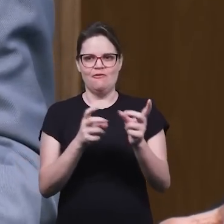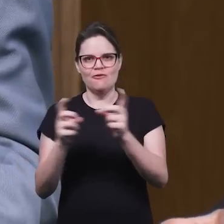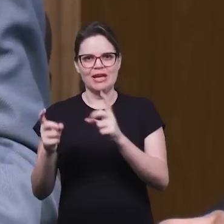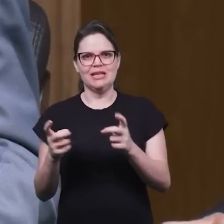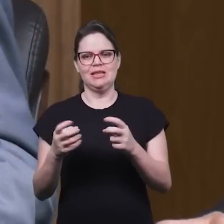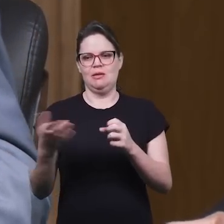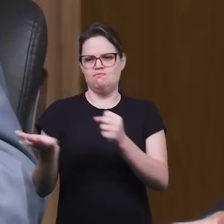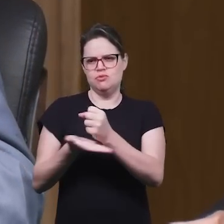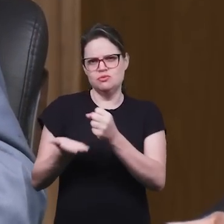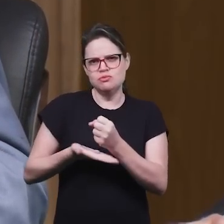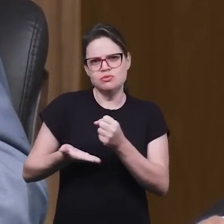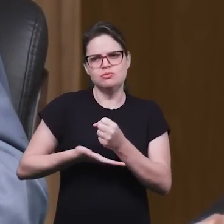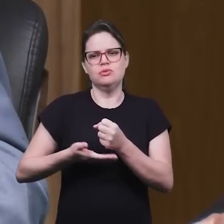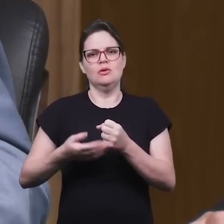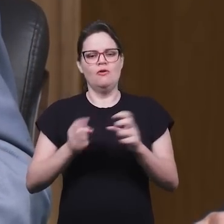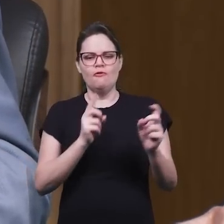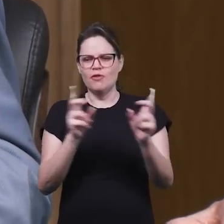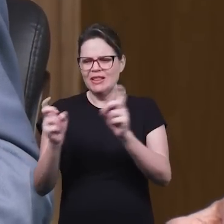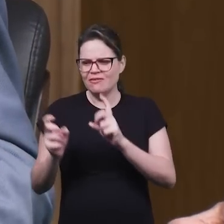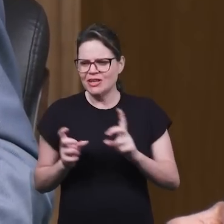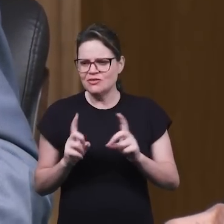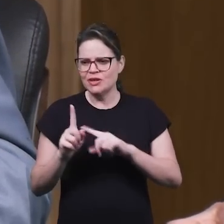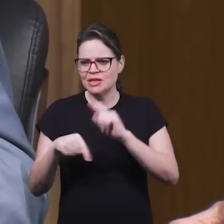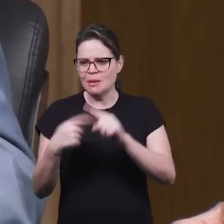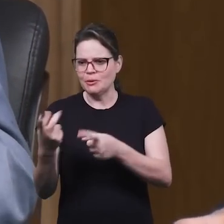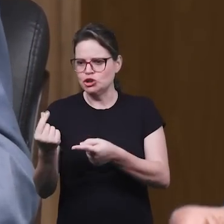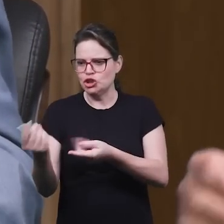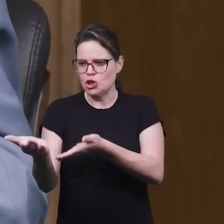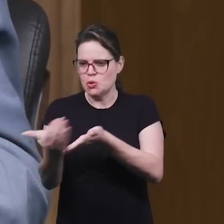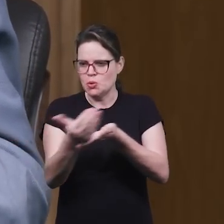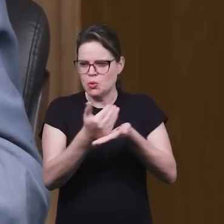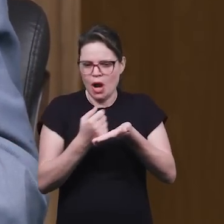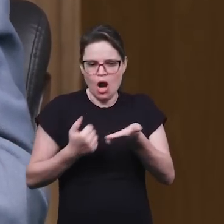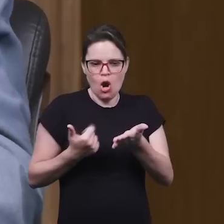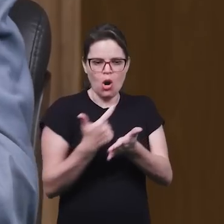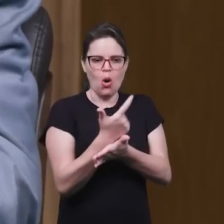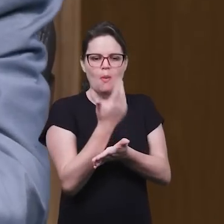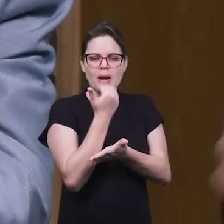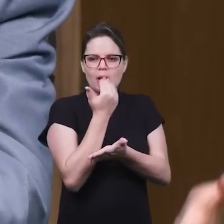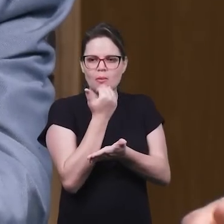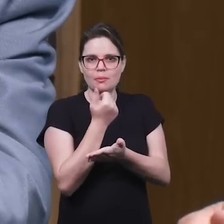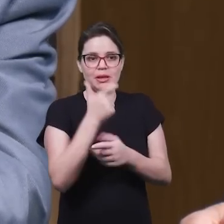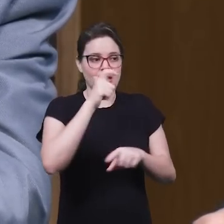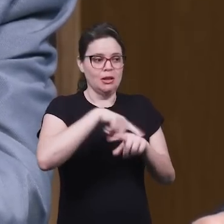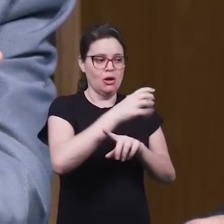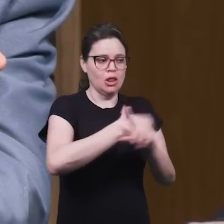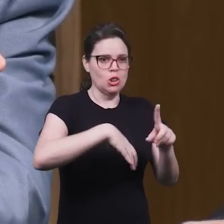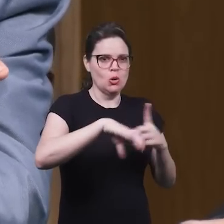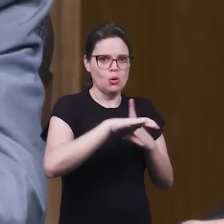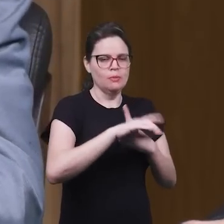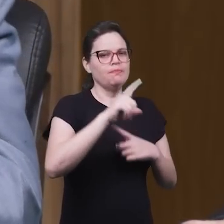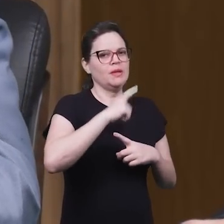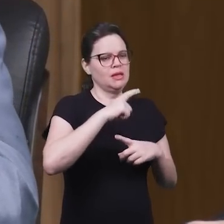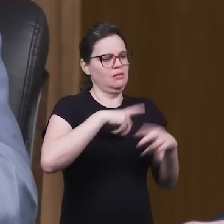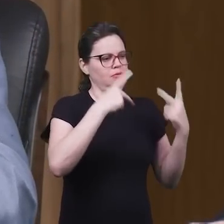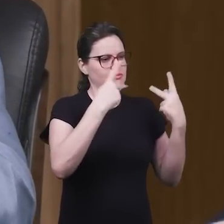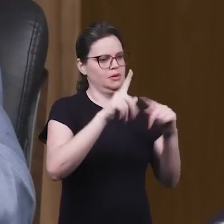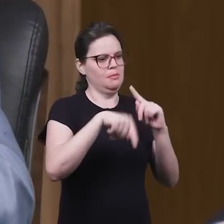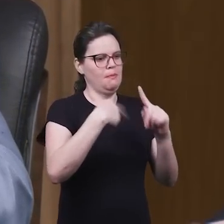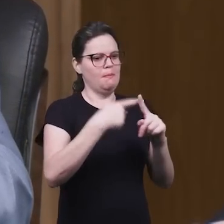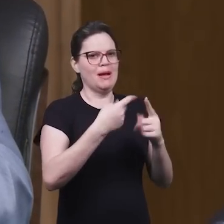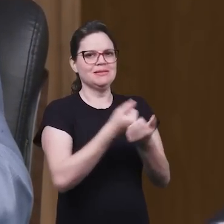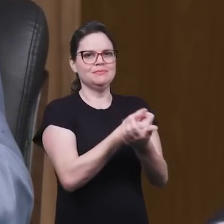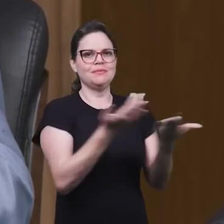ser distribuída nos cultos. Então, os cultos, a distribuição da comida. Então, deixasse o primeiro amor. Então, a igreja